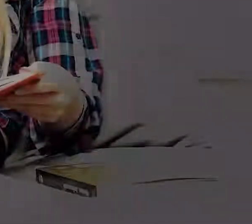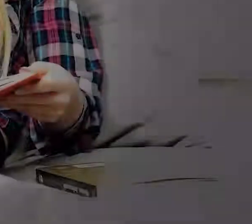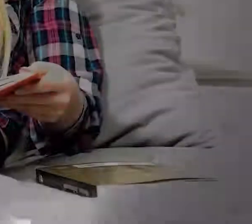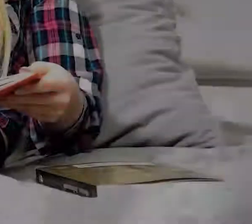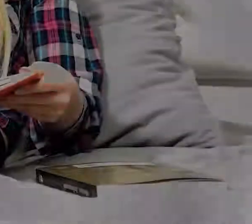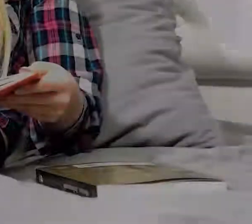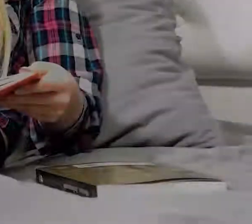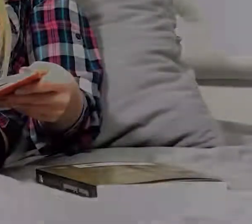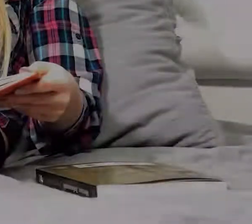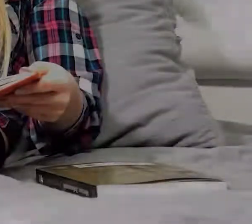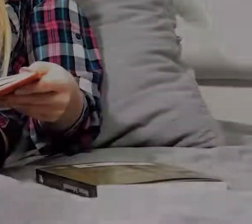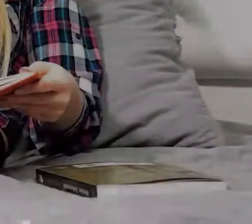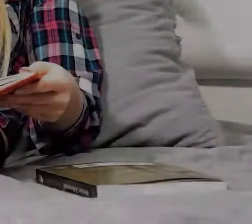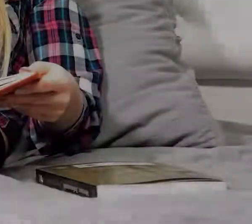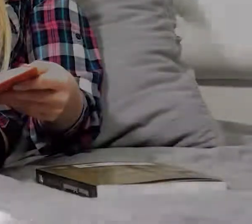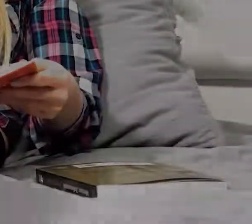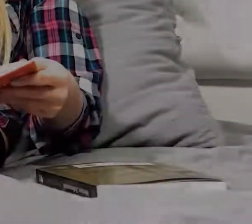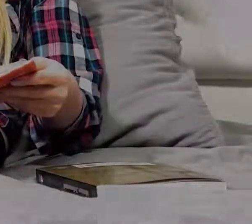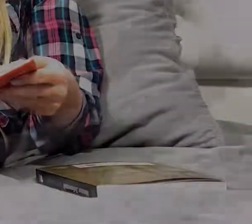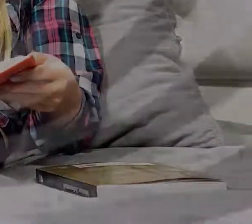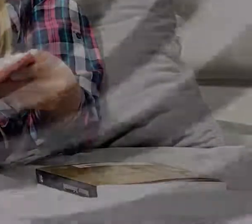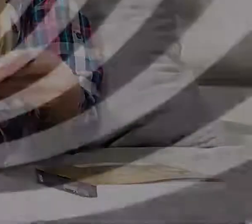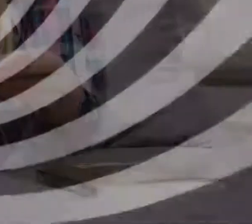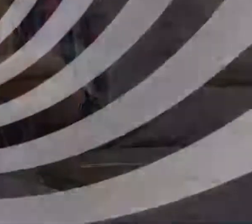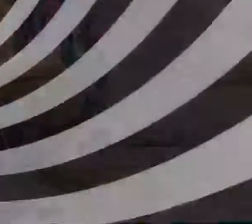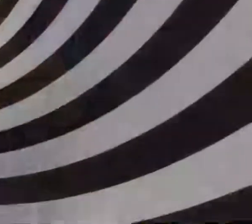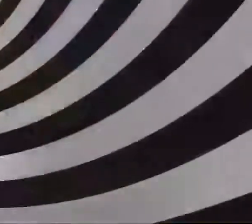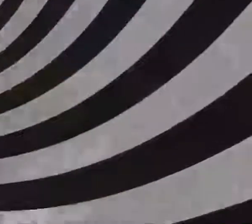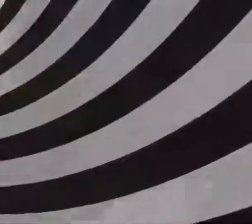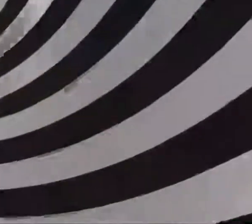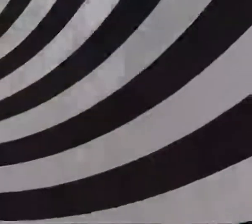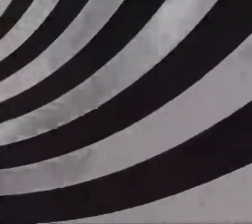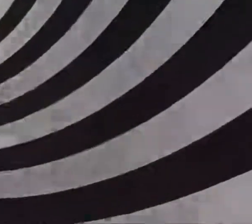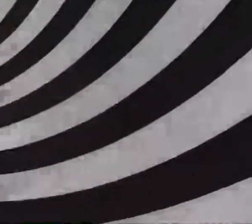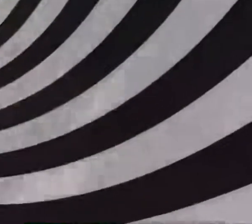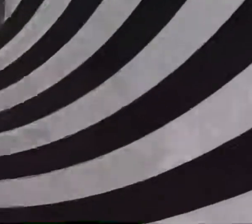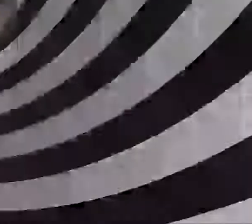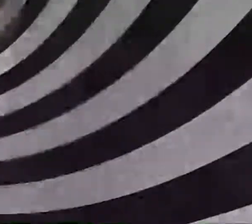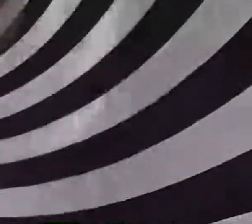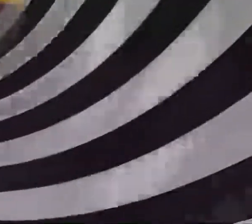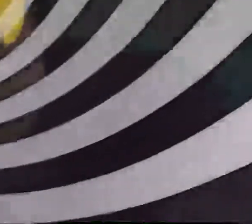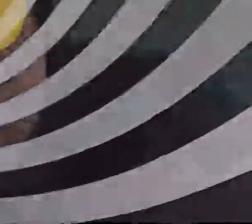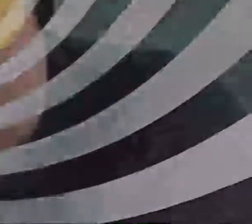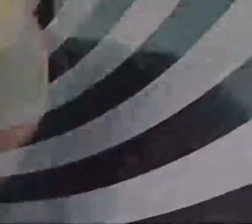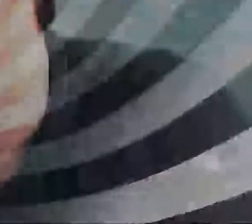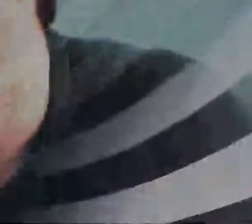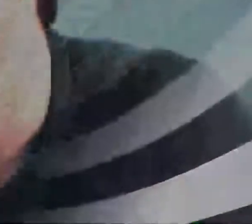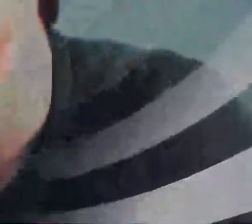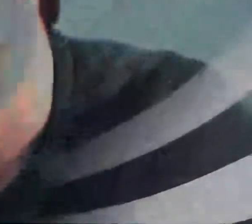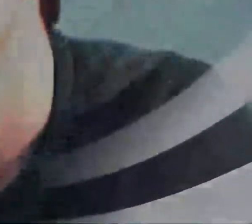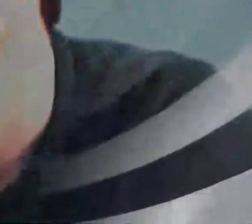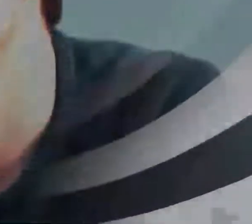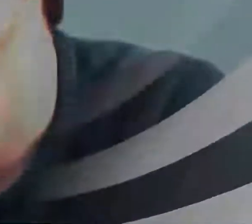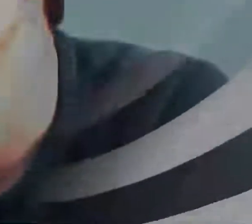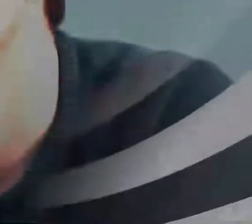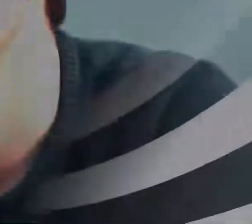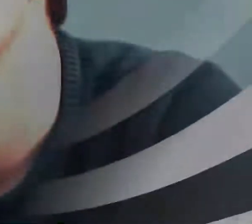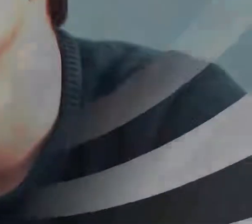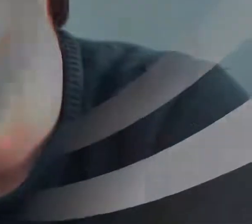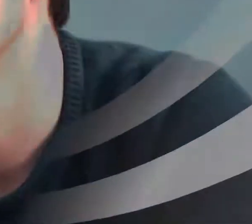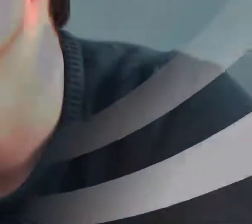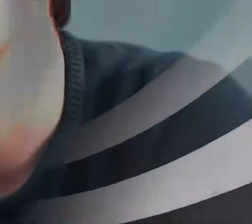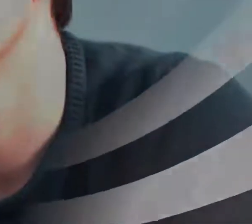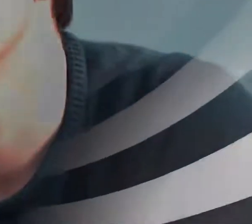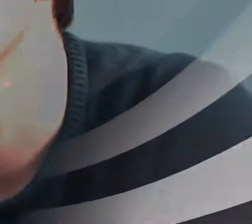A primeira vez que caíram questões de educação física no Enem foi em 2009 e muitos alunos não estavam